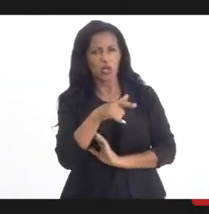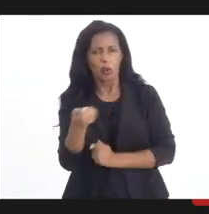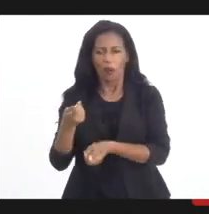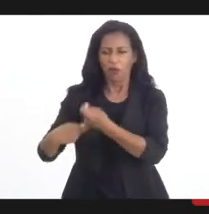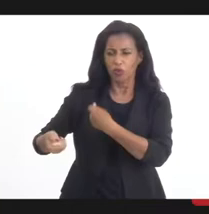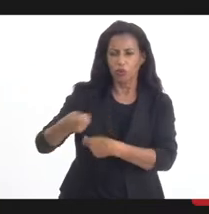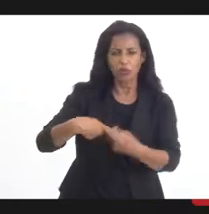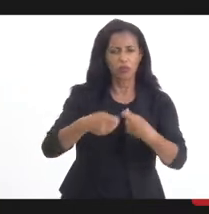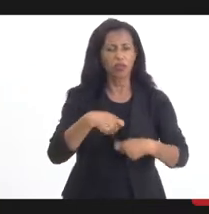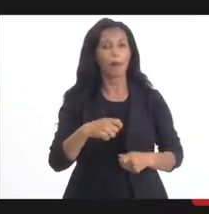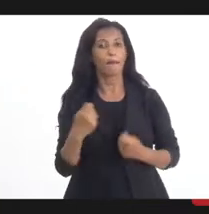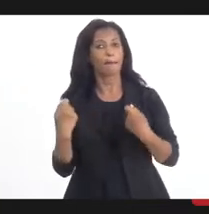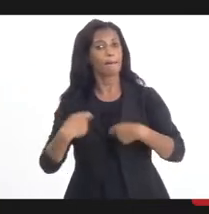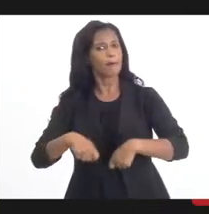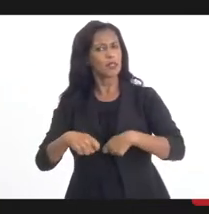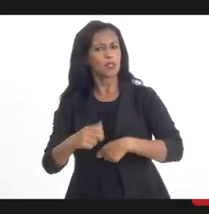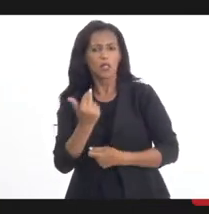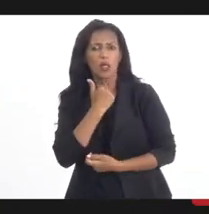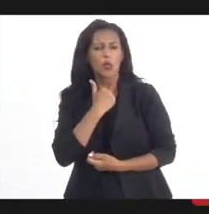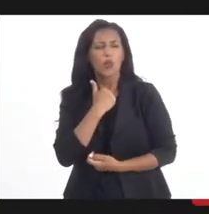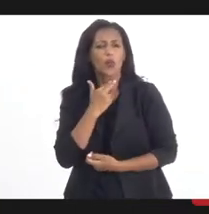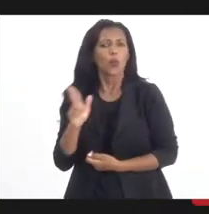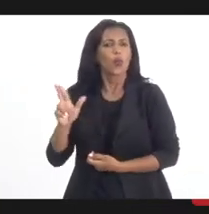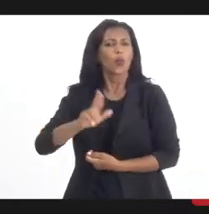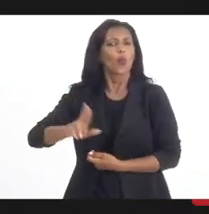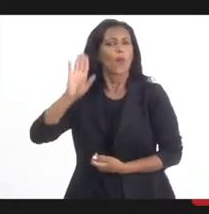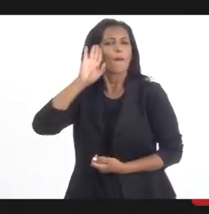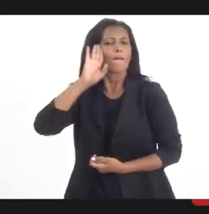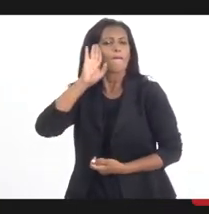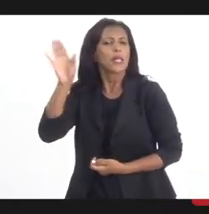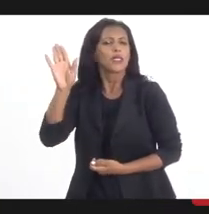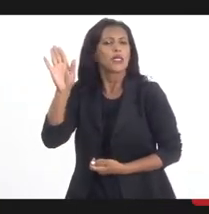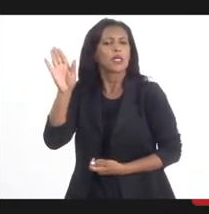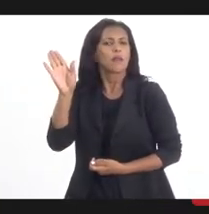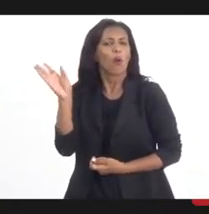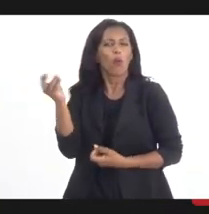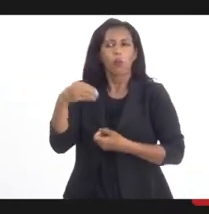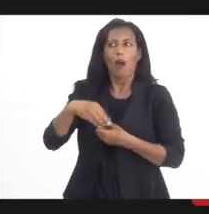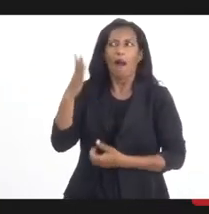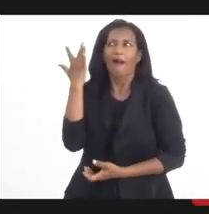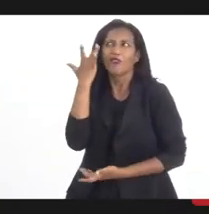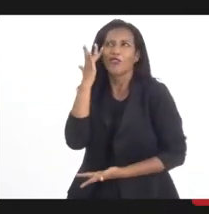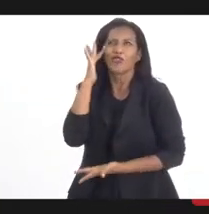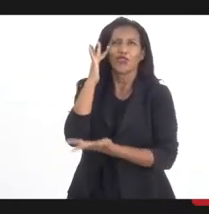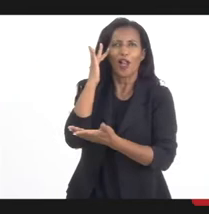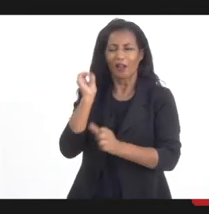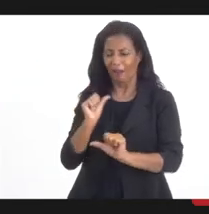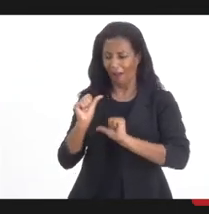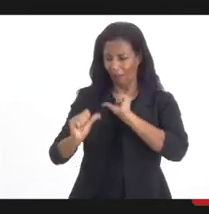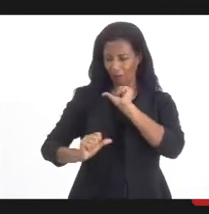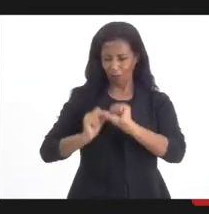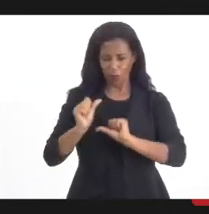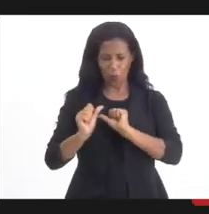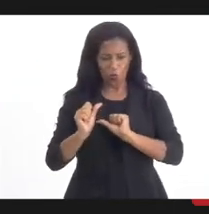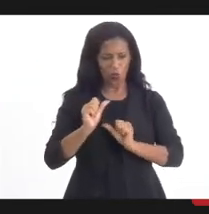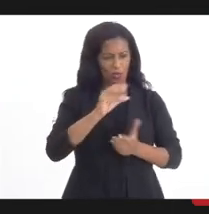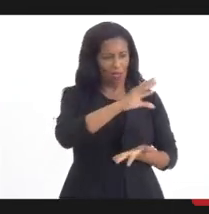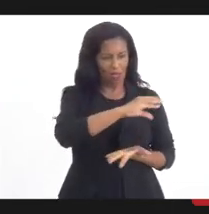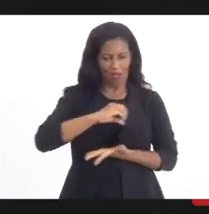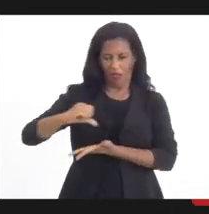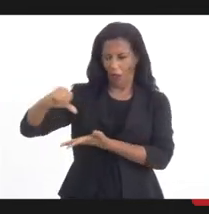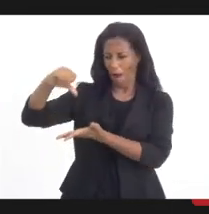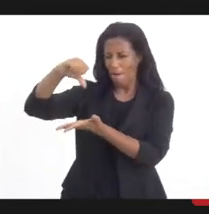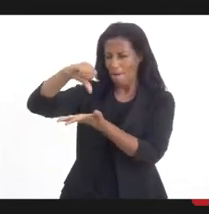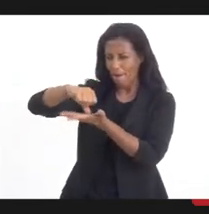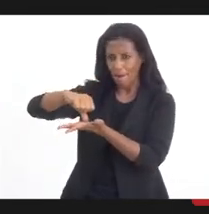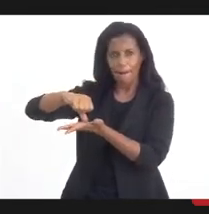administrativa. A gente não pode usar o princípio do corporativismo, achar que mudar para um polo isolado, um